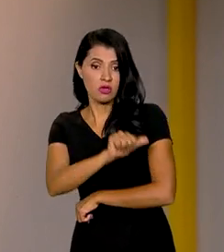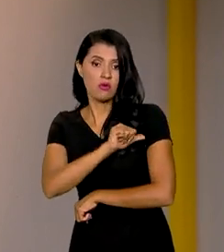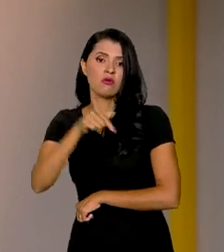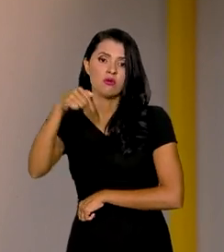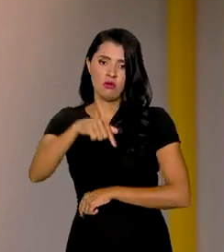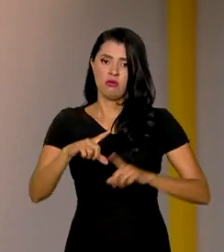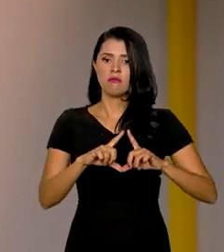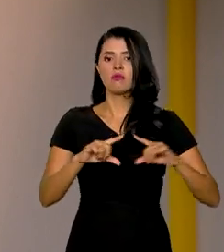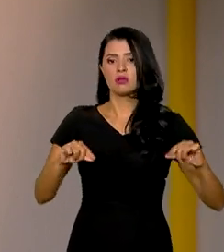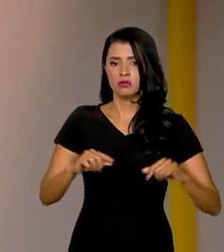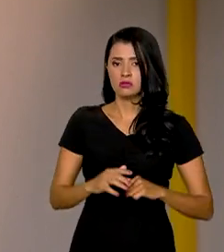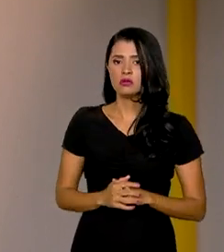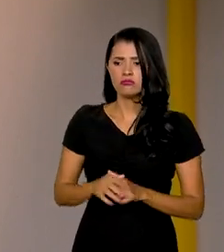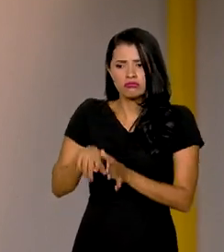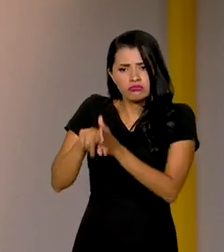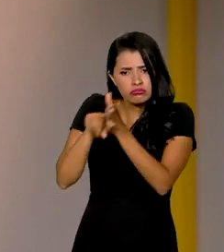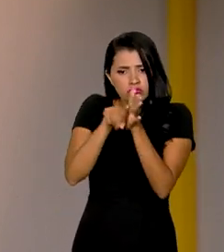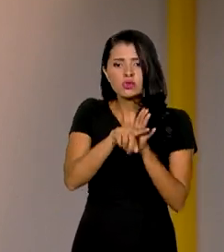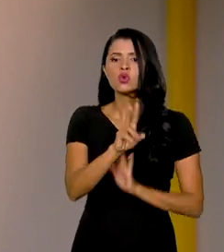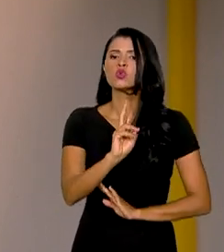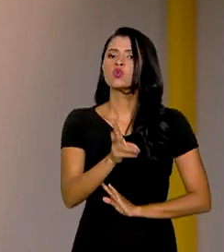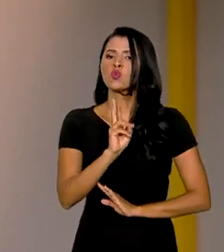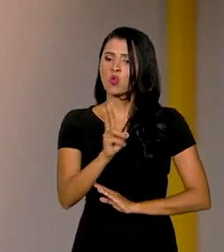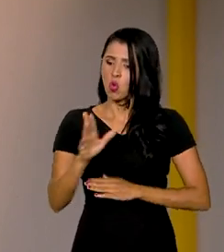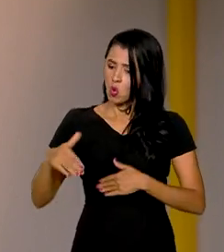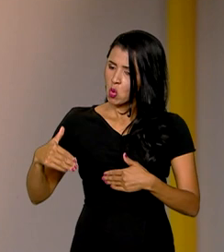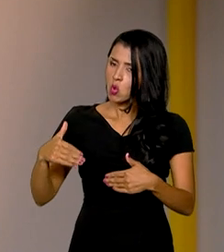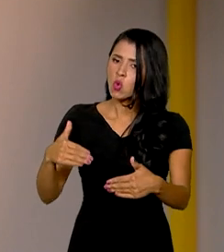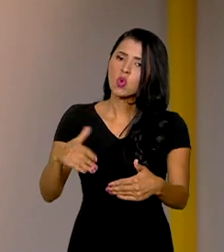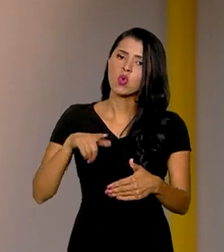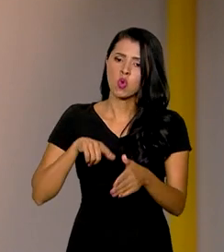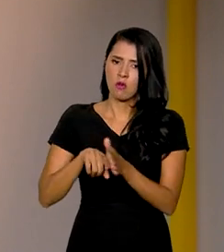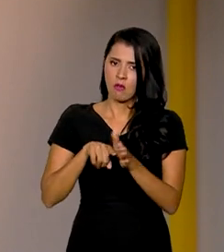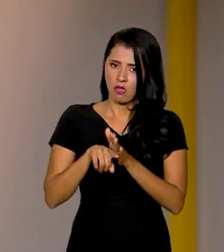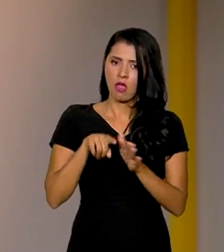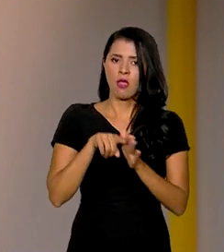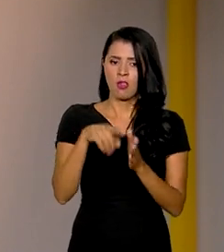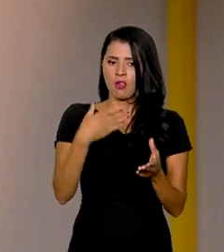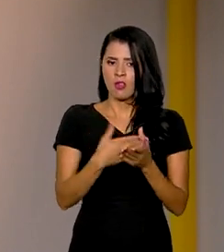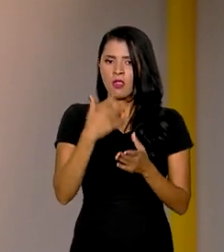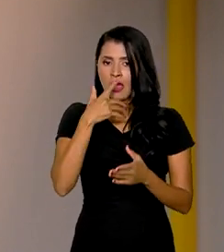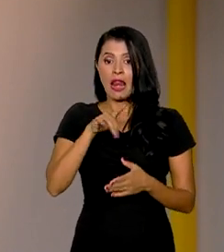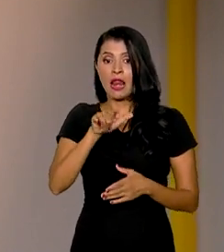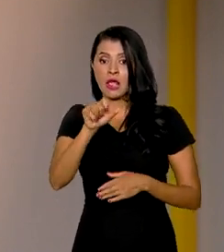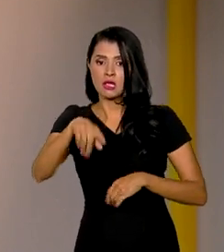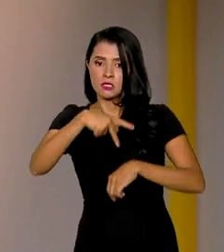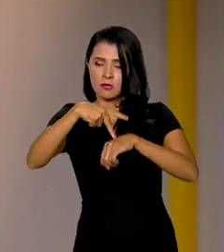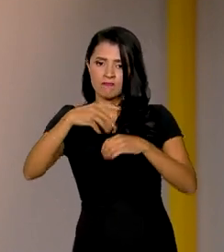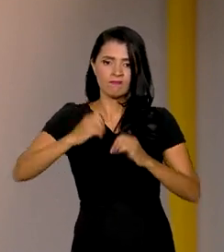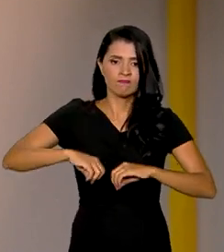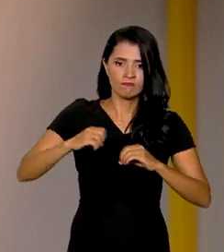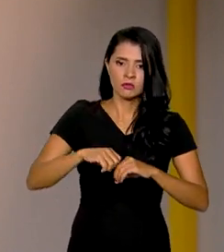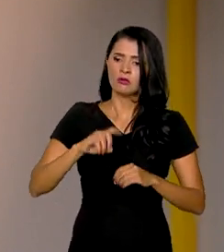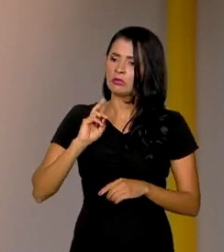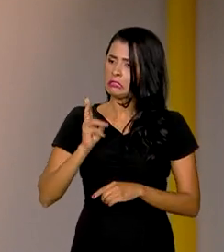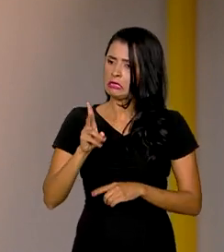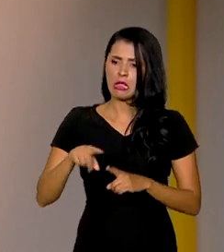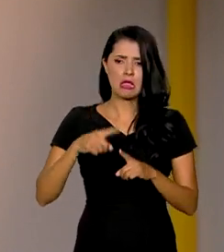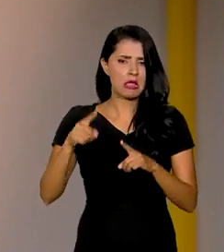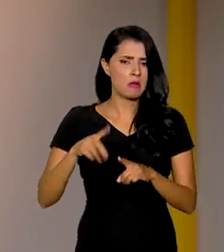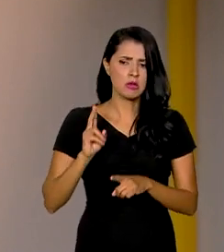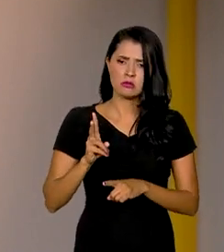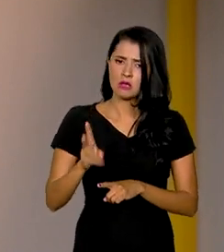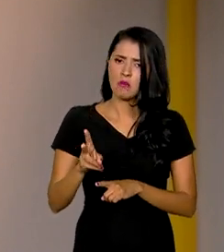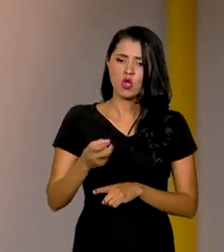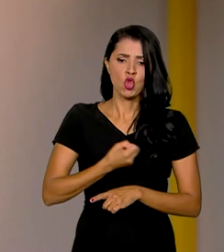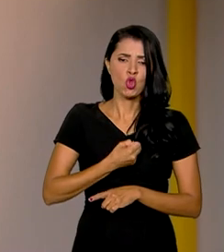em Brasília as investigações continuam em curso e a operação lesa Pátria se torna permanente com atualizações periódicas